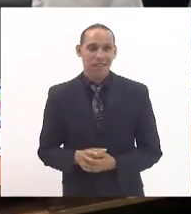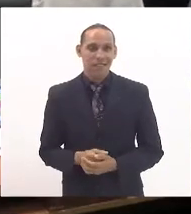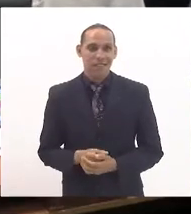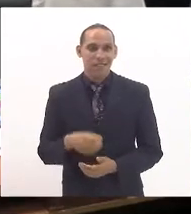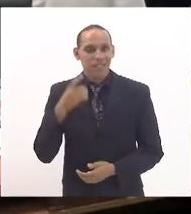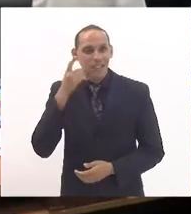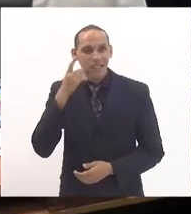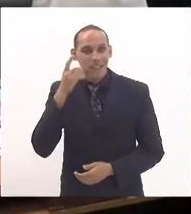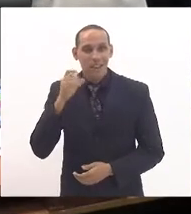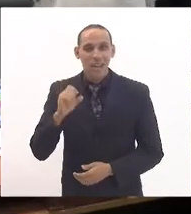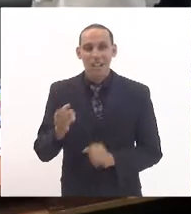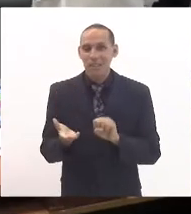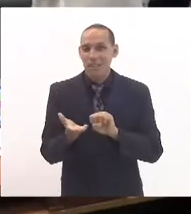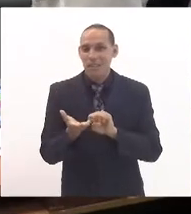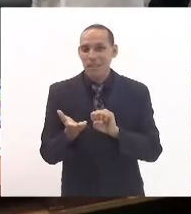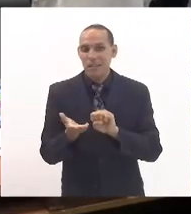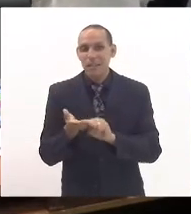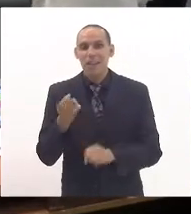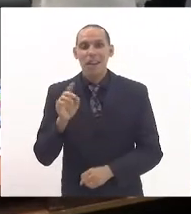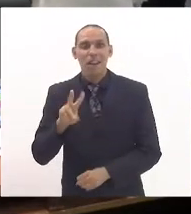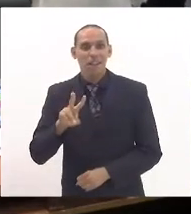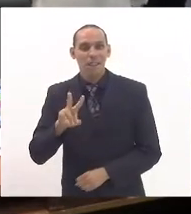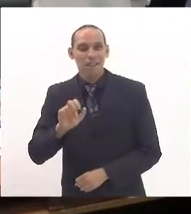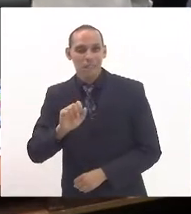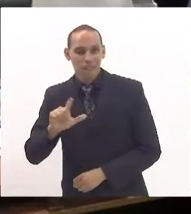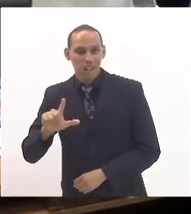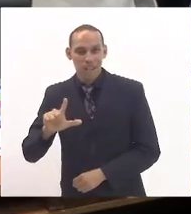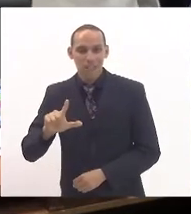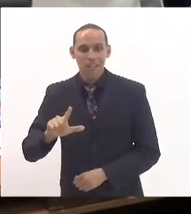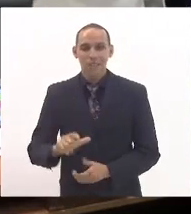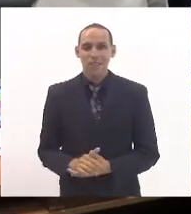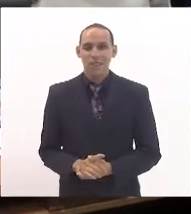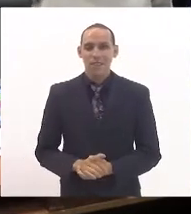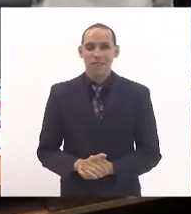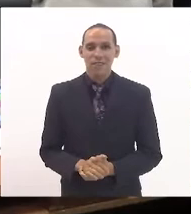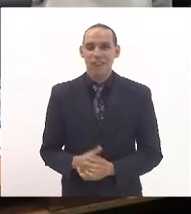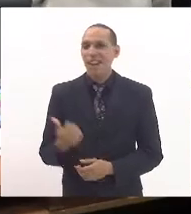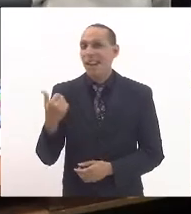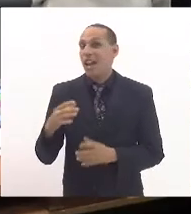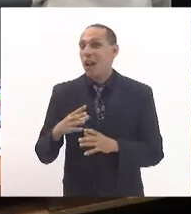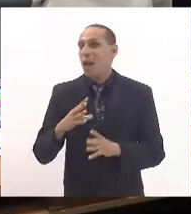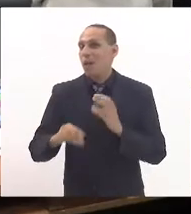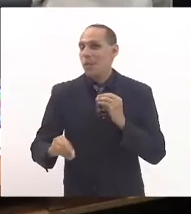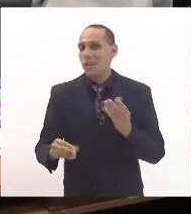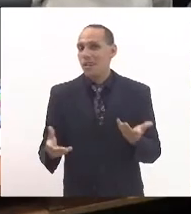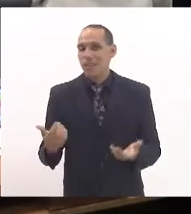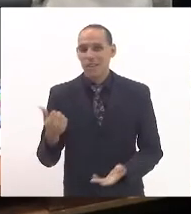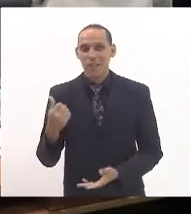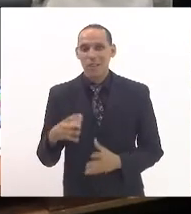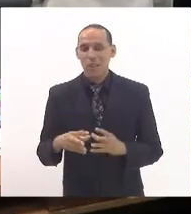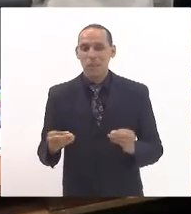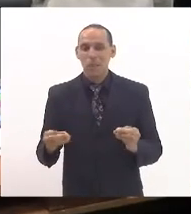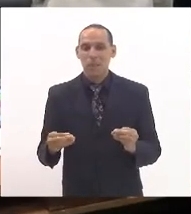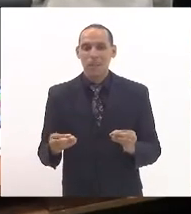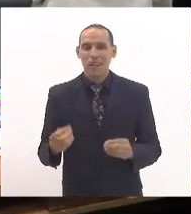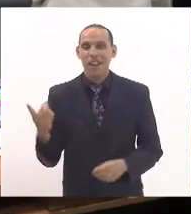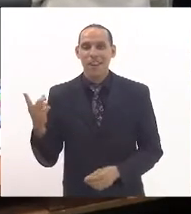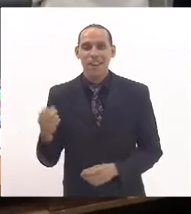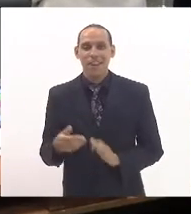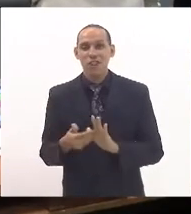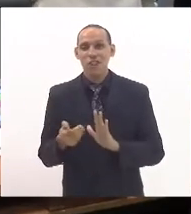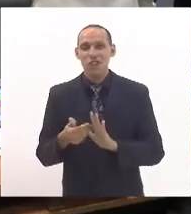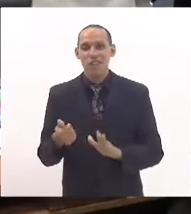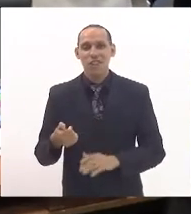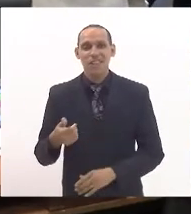Deputado Samuel, deputado Val do Ceasa. Por isso que ele estava assumido. Remoçou uns